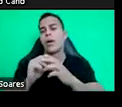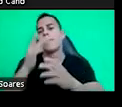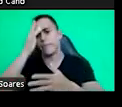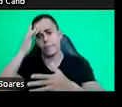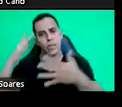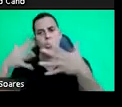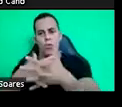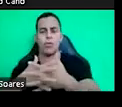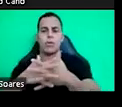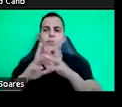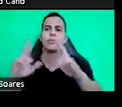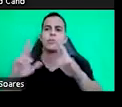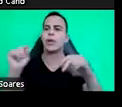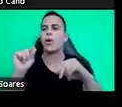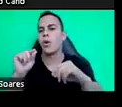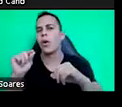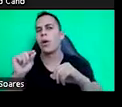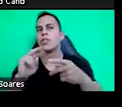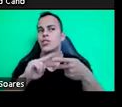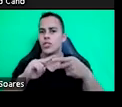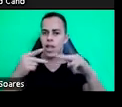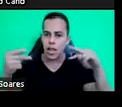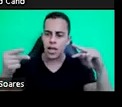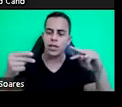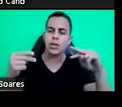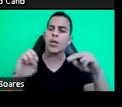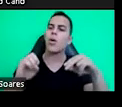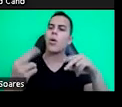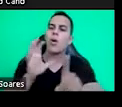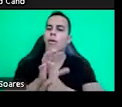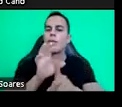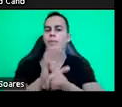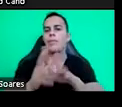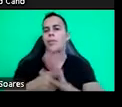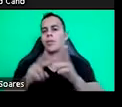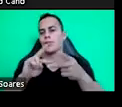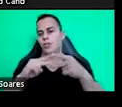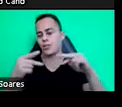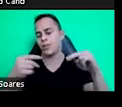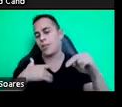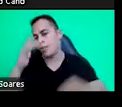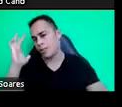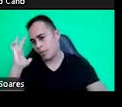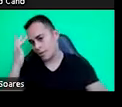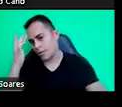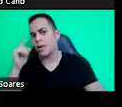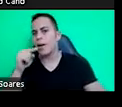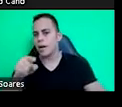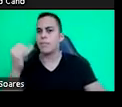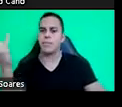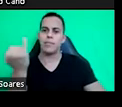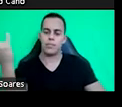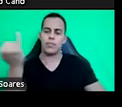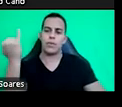diferença em algo que é genético e algo que é influenciado pela genética. Eu acho que isso é bastante importante para a